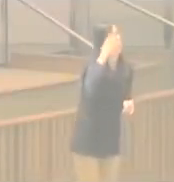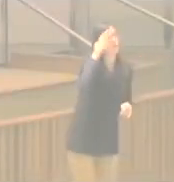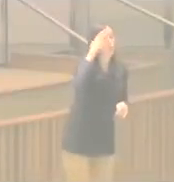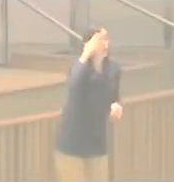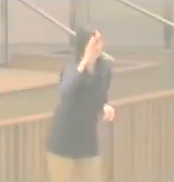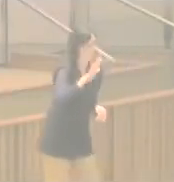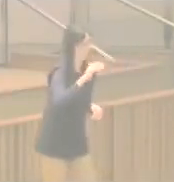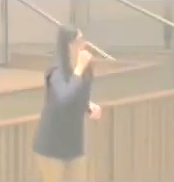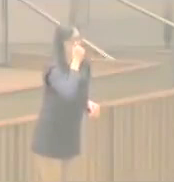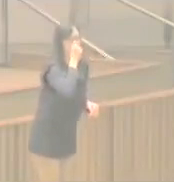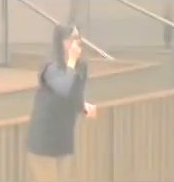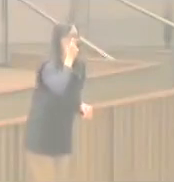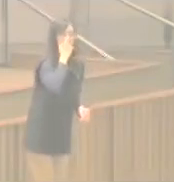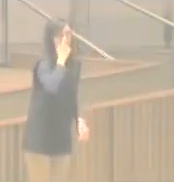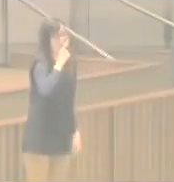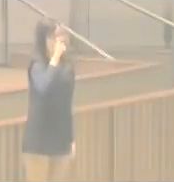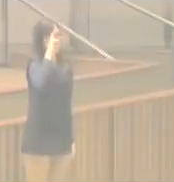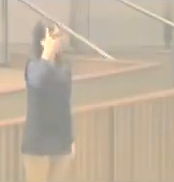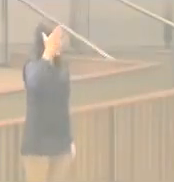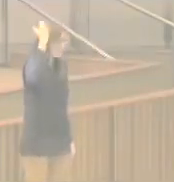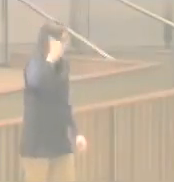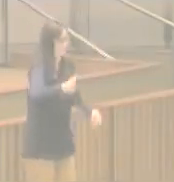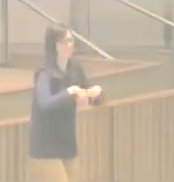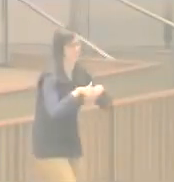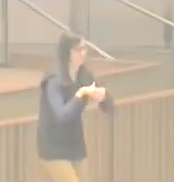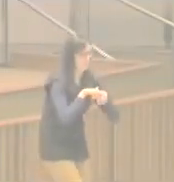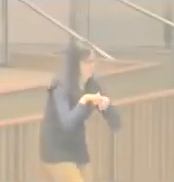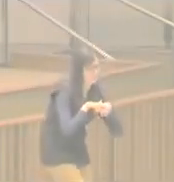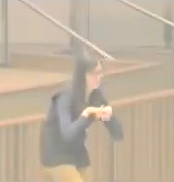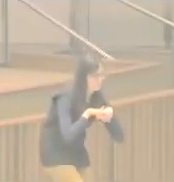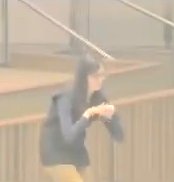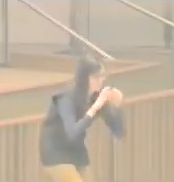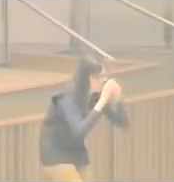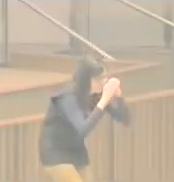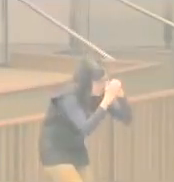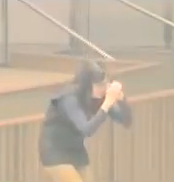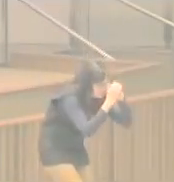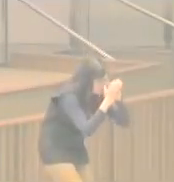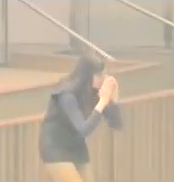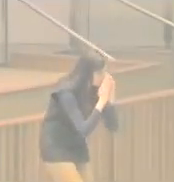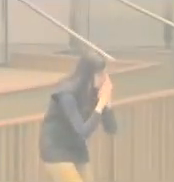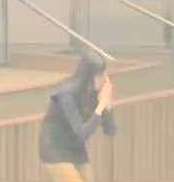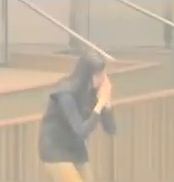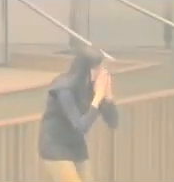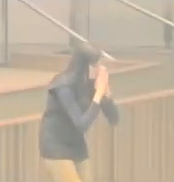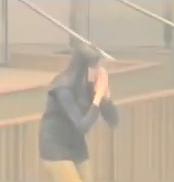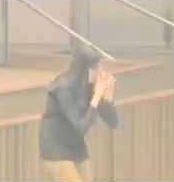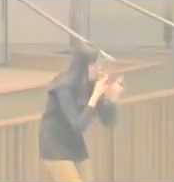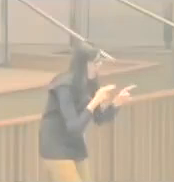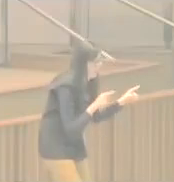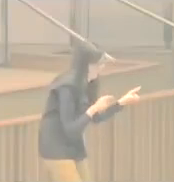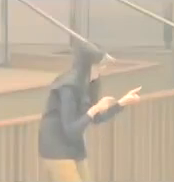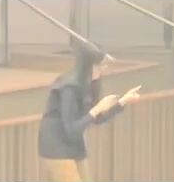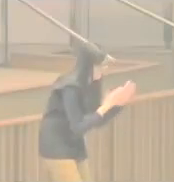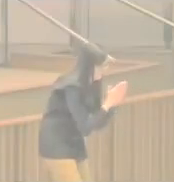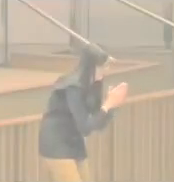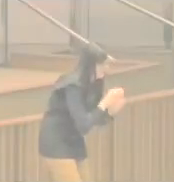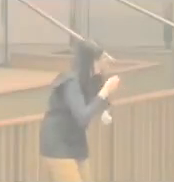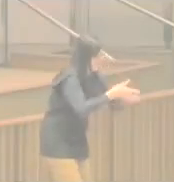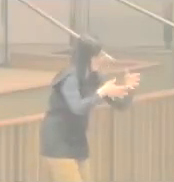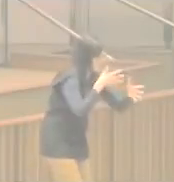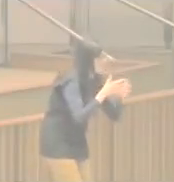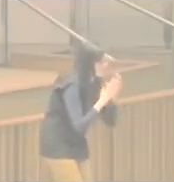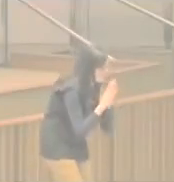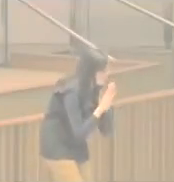dia, nessa masmorra, ele faz uma oração assim. E creio